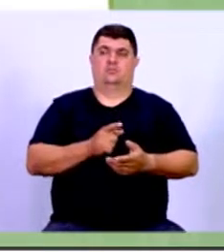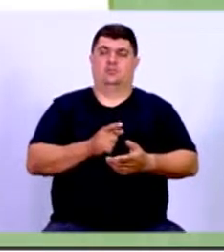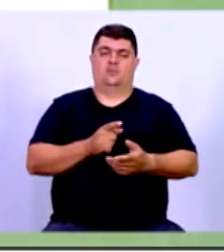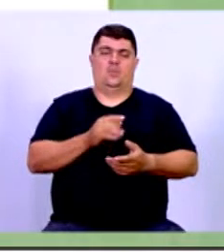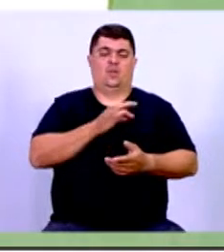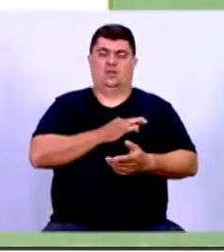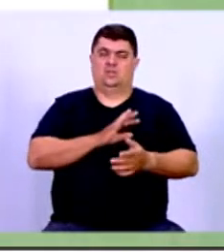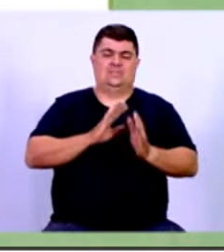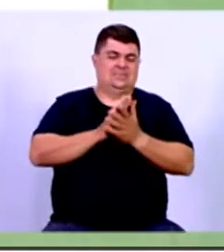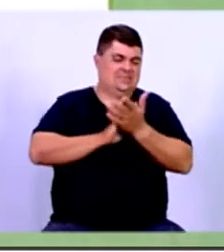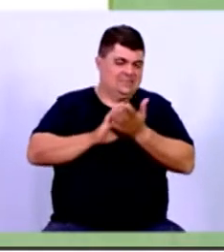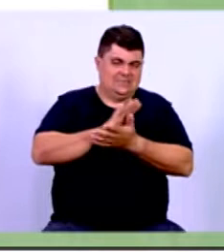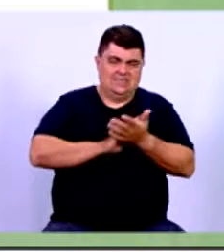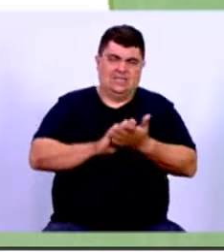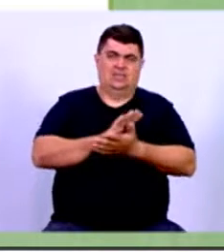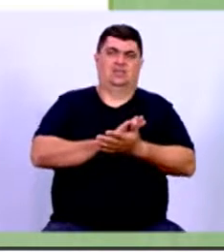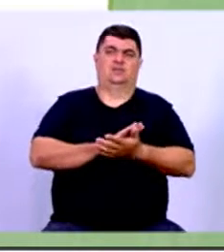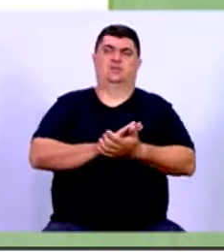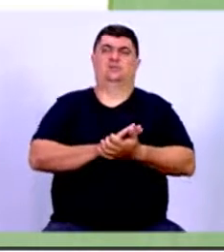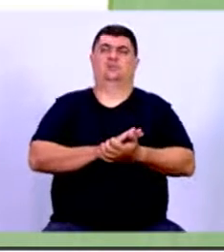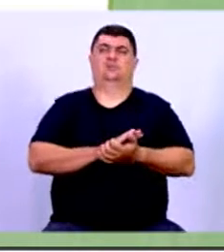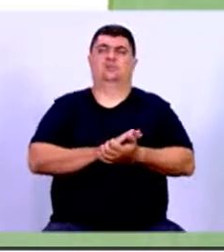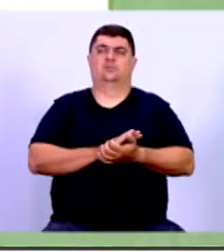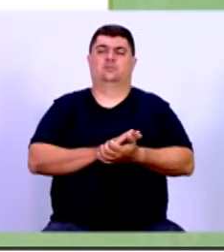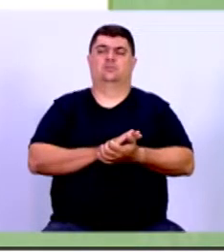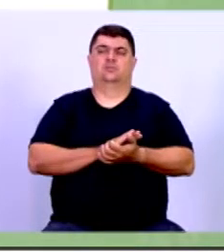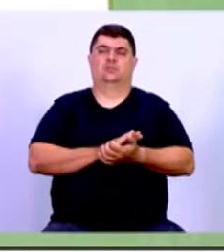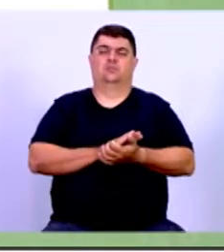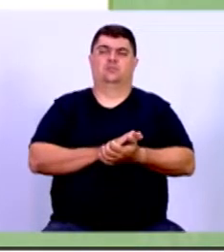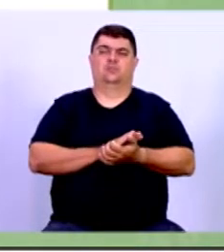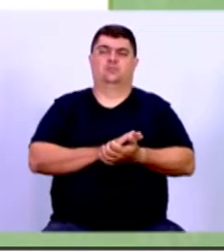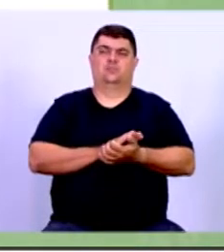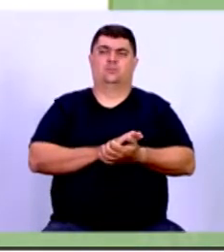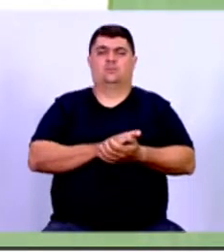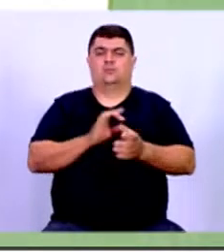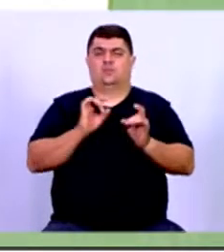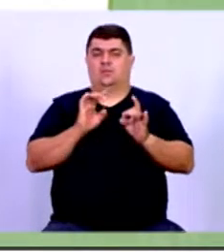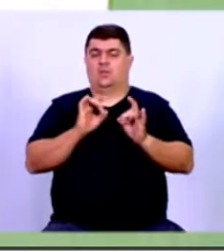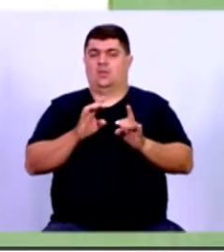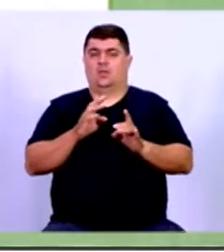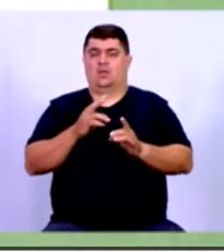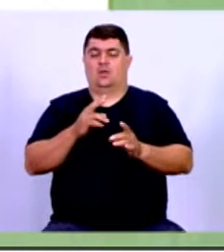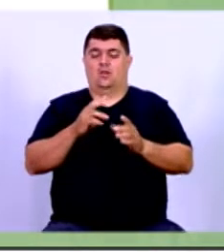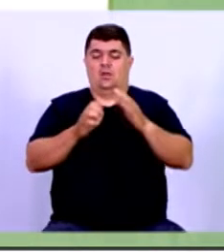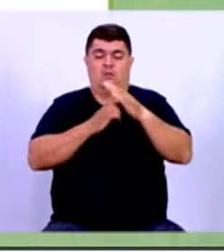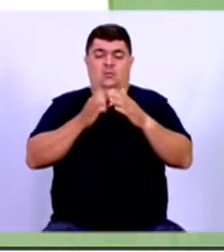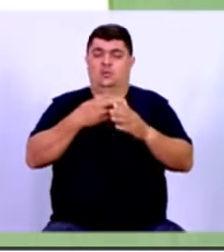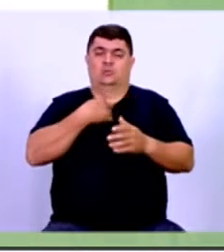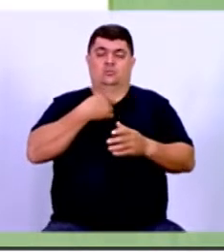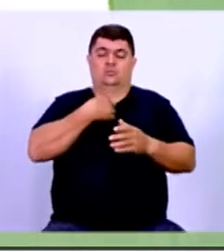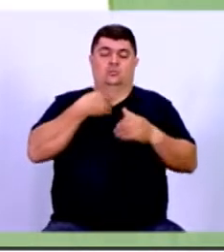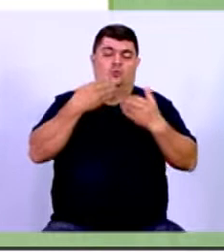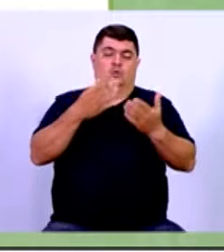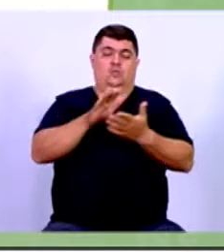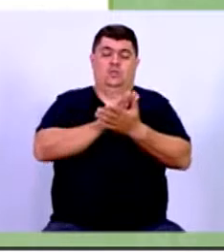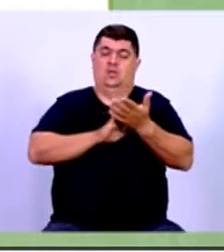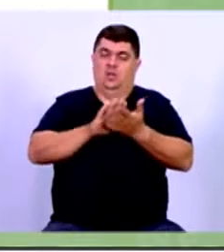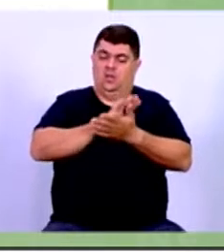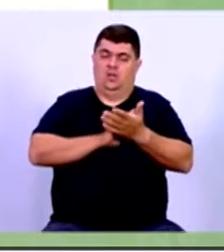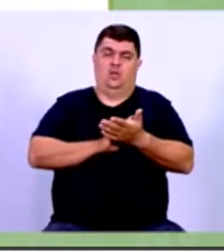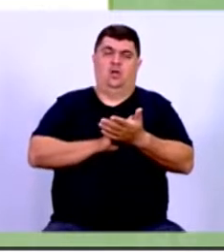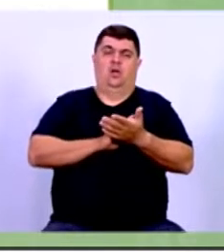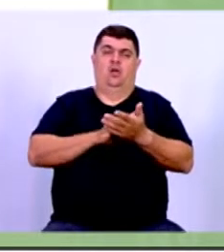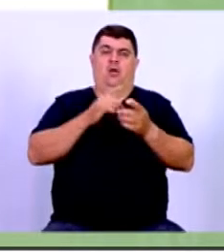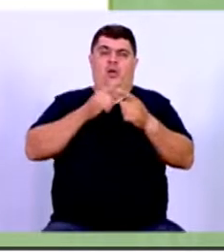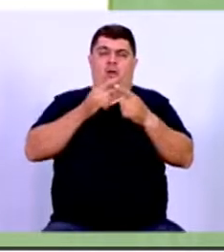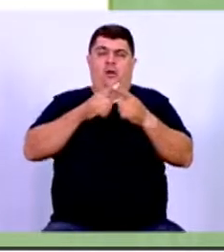nem qualquer benefício equivalente. Pela sua própria iniciativa, ou seja, a instituição não pode conceder nenhum tipo de remuneração para o estagiário, porque